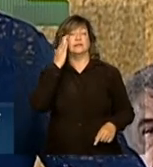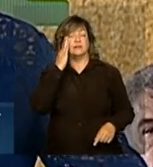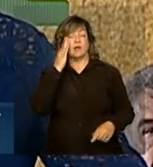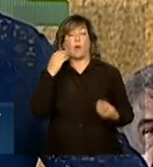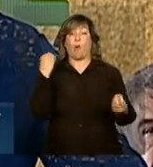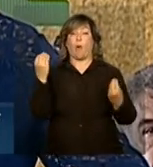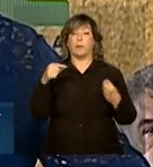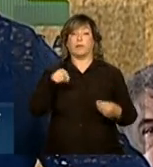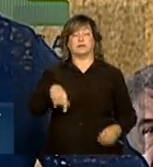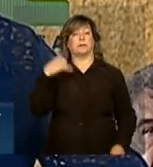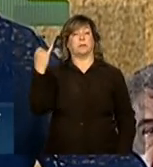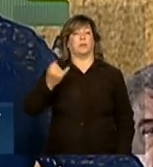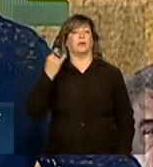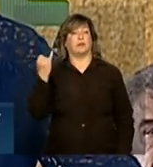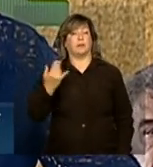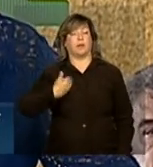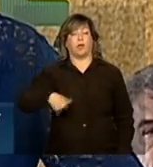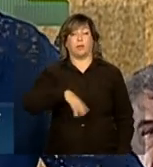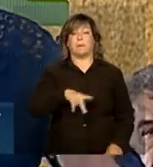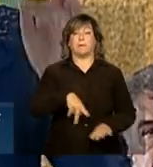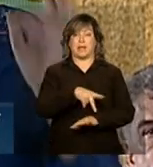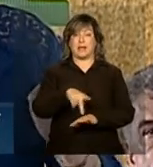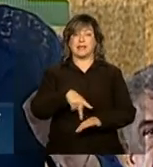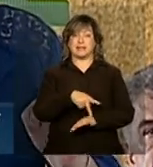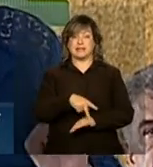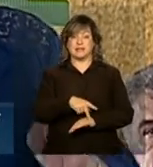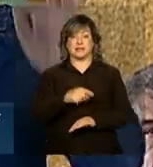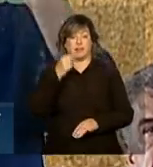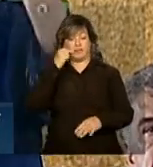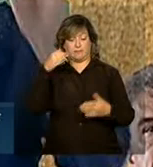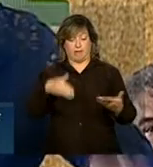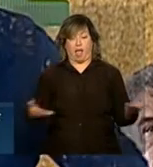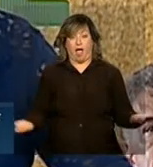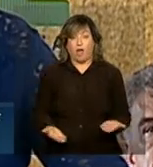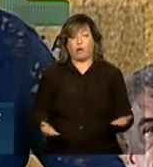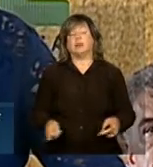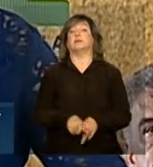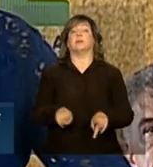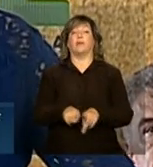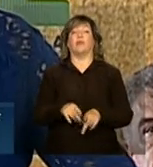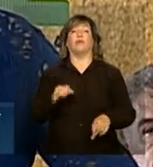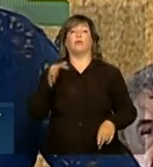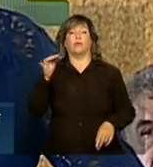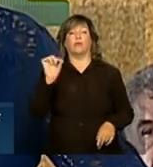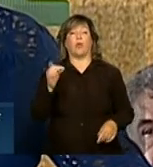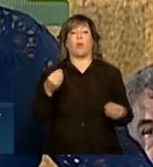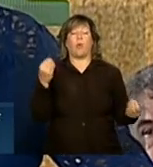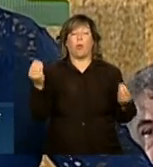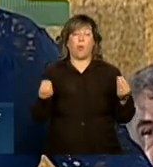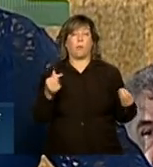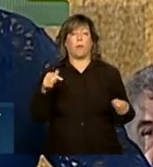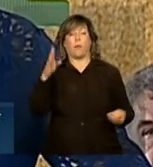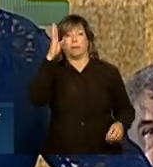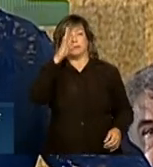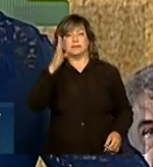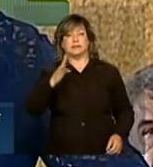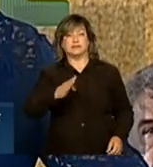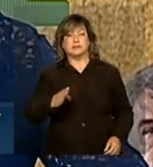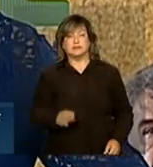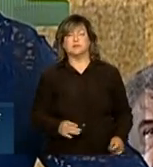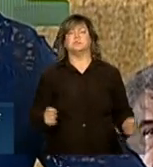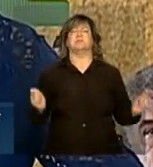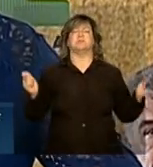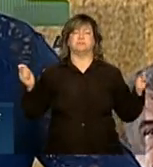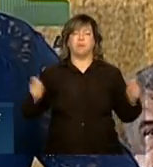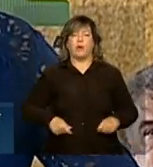quanto isso é importante para o nosso país, no presente e no futuro. O quanto o Brasil